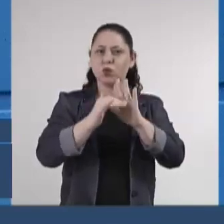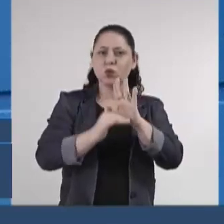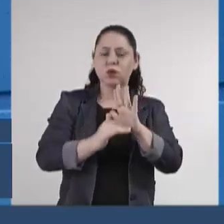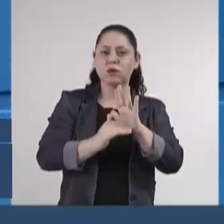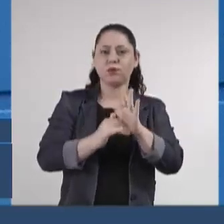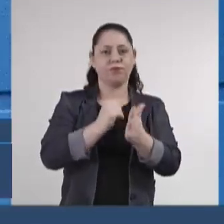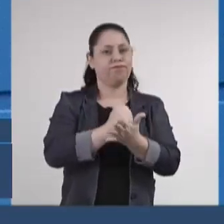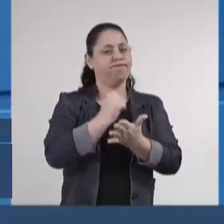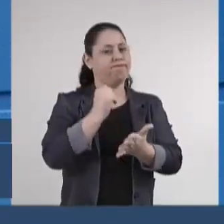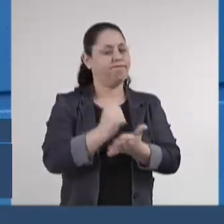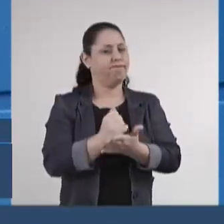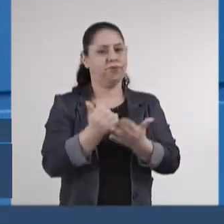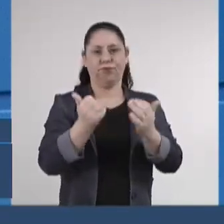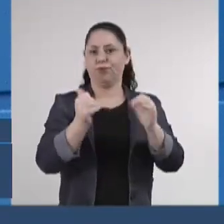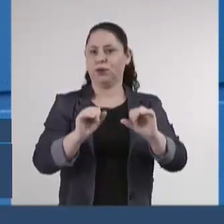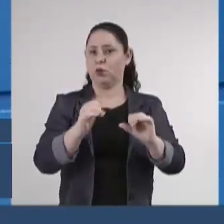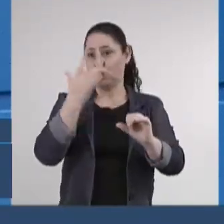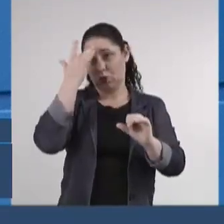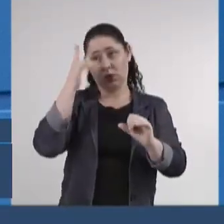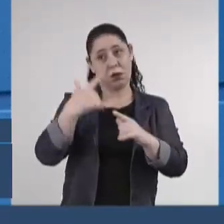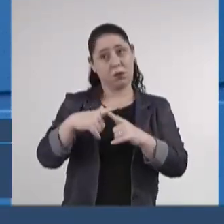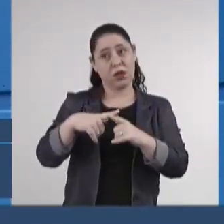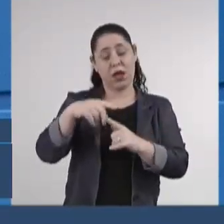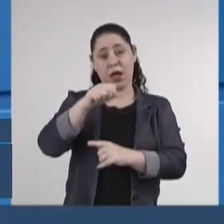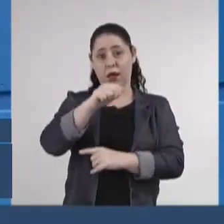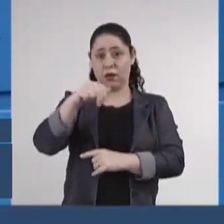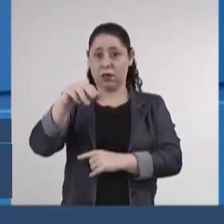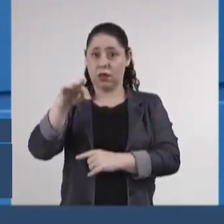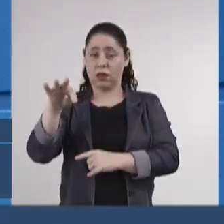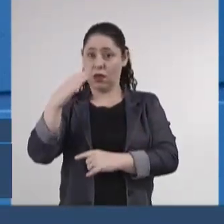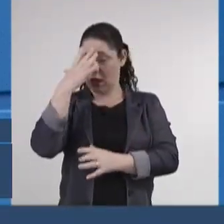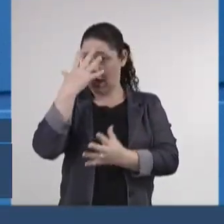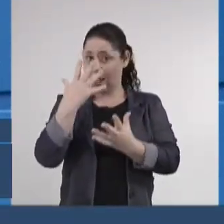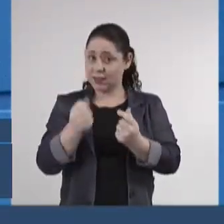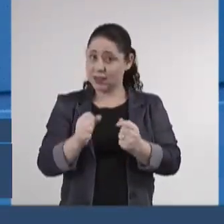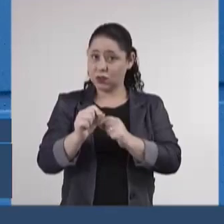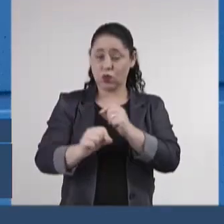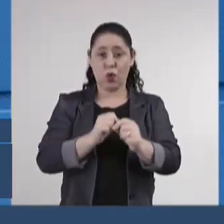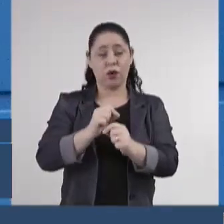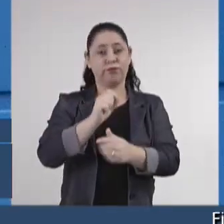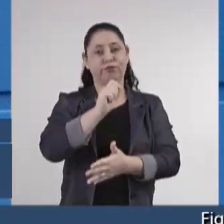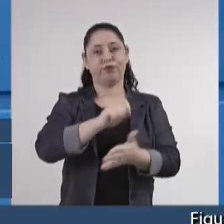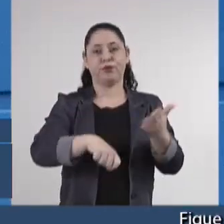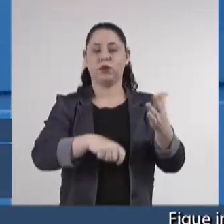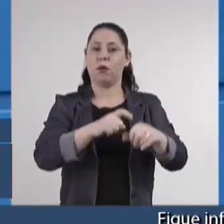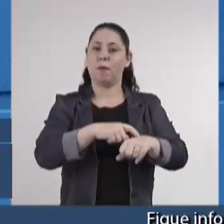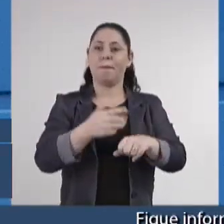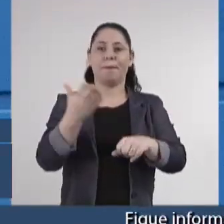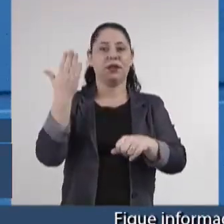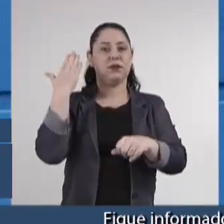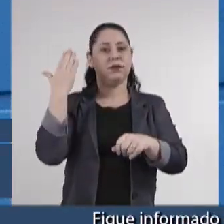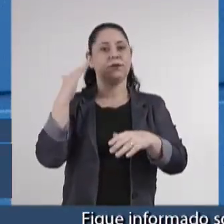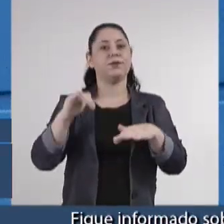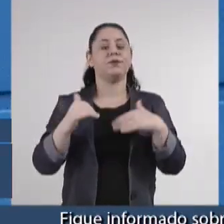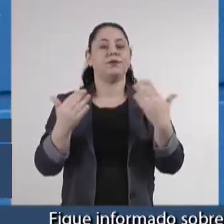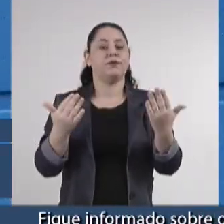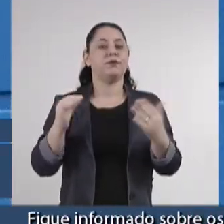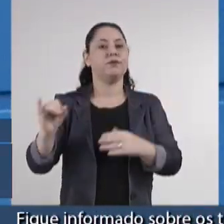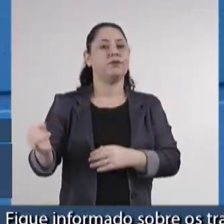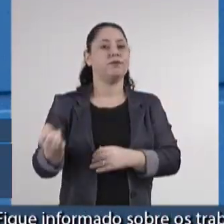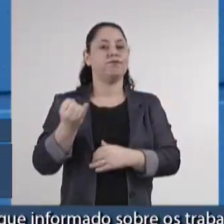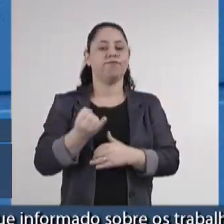quase condenável. Não sei porque a NTT aceitou, tá certo, a homologação naquela oportunidade